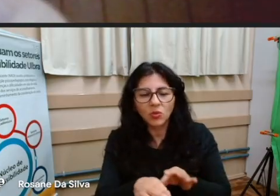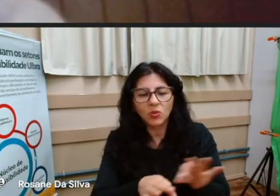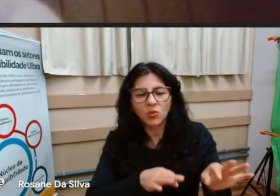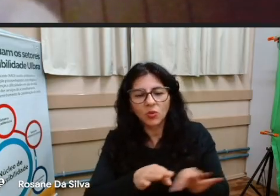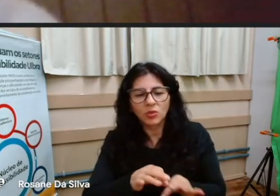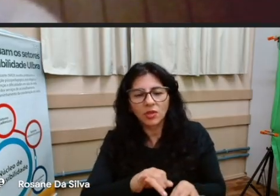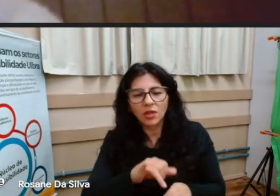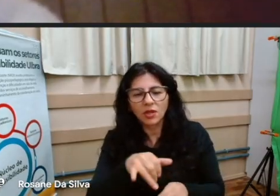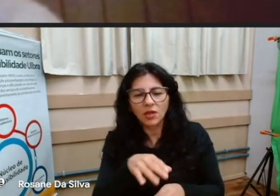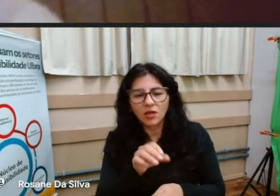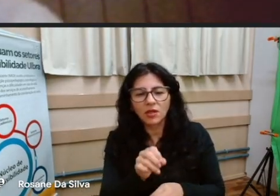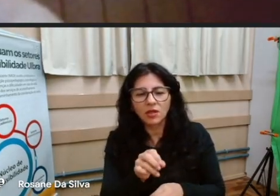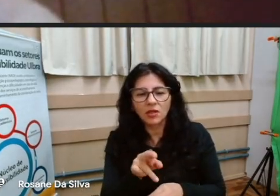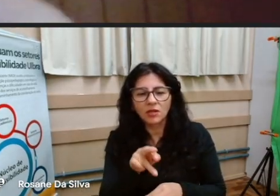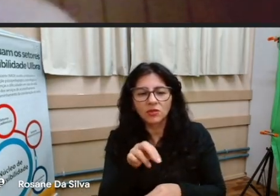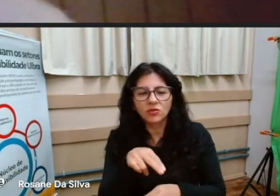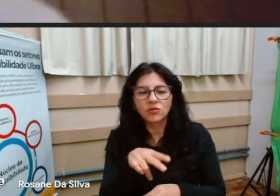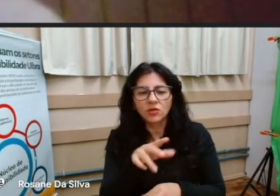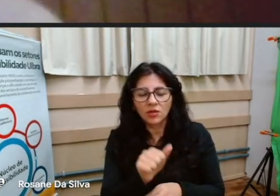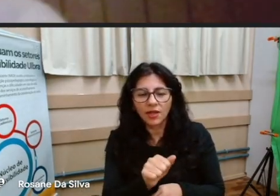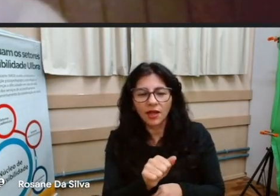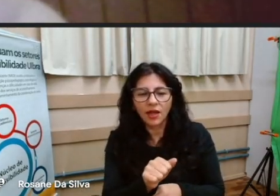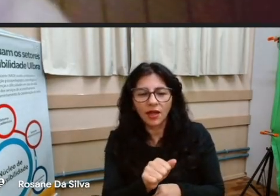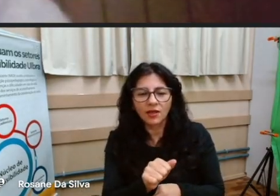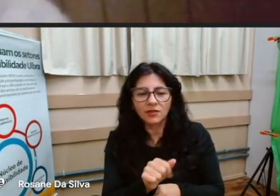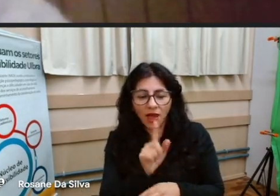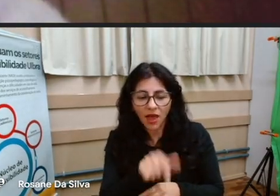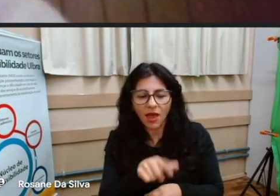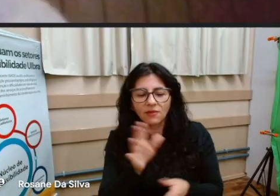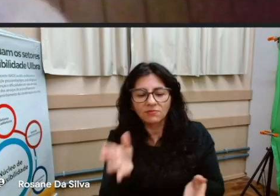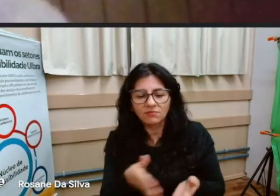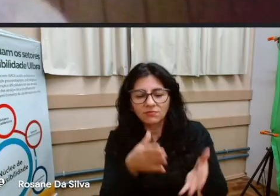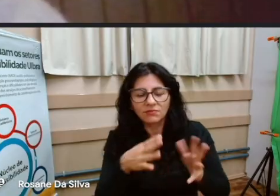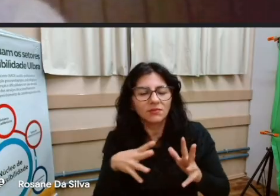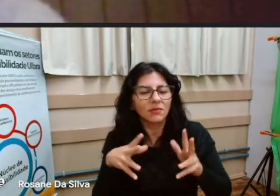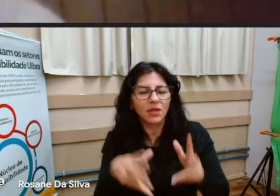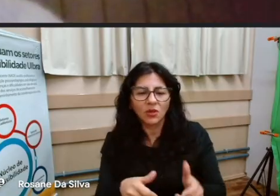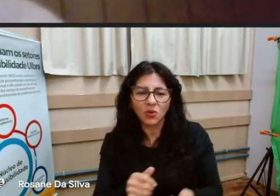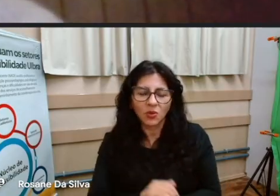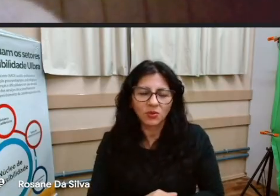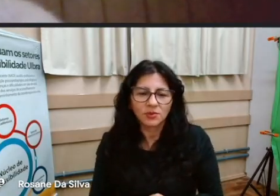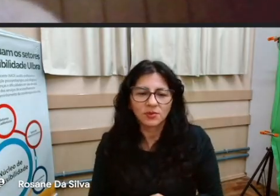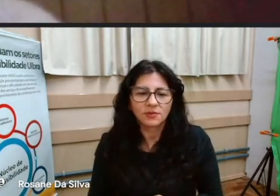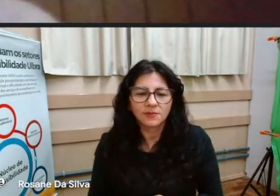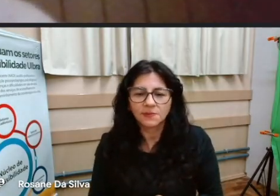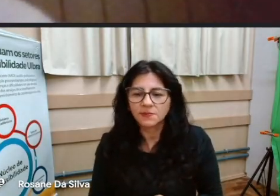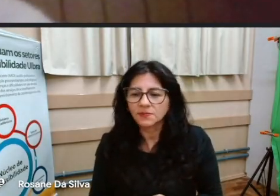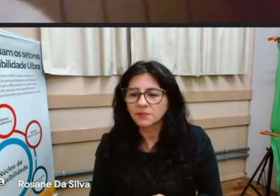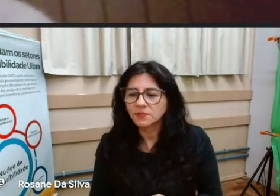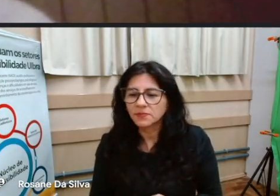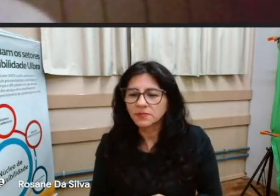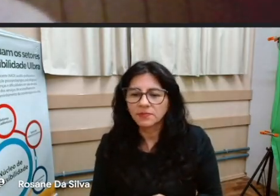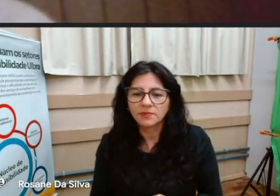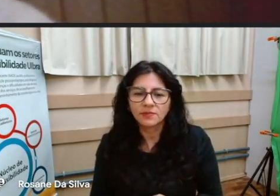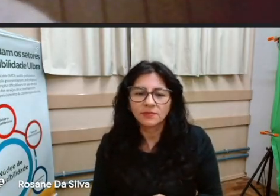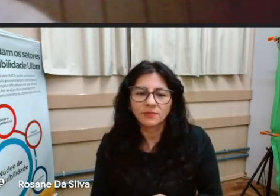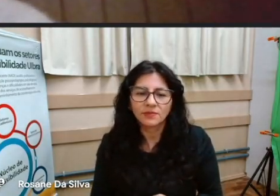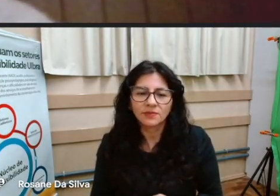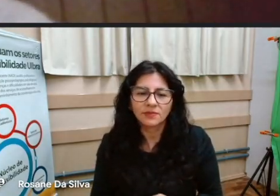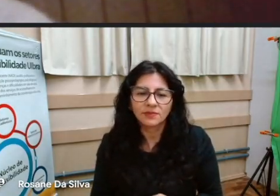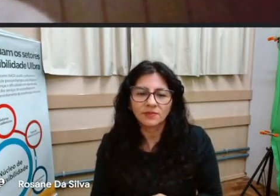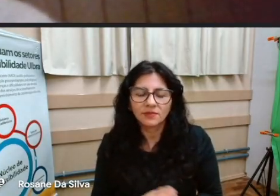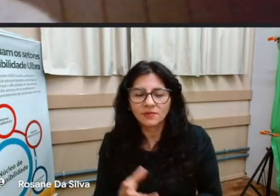organiza das Jornadas o que o que é muito bom muito estimulante para todo mundo